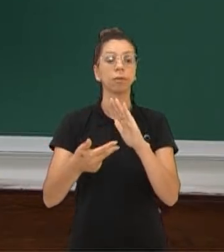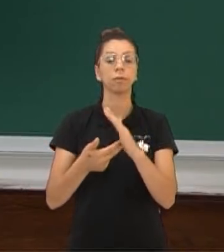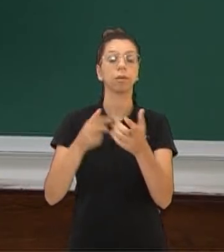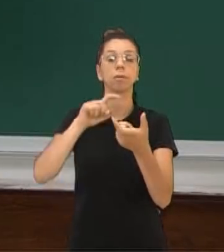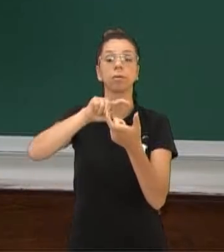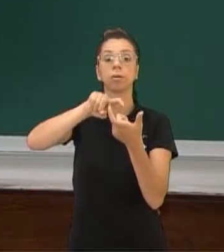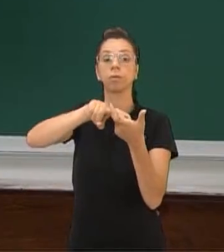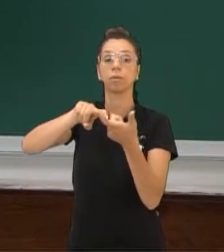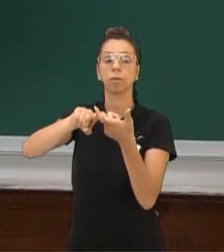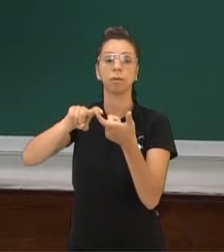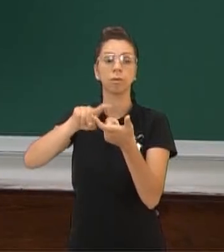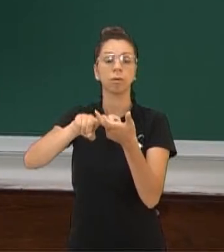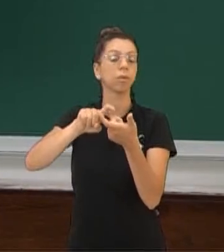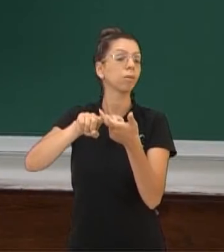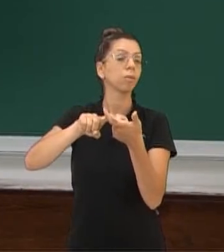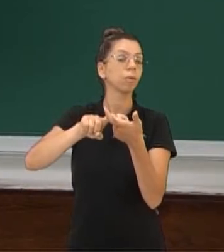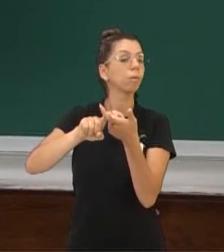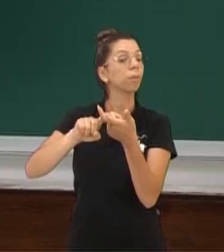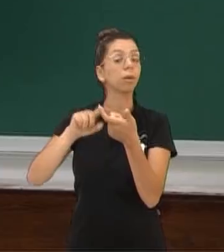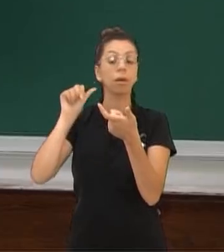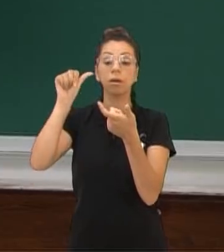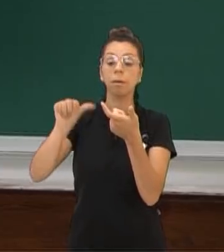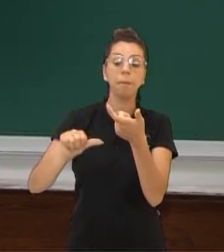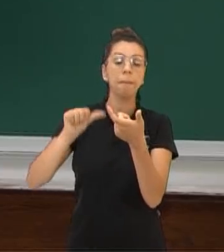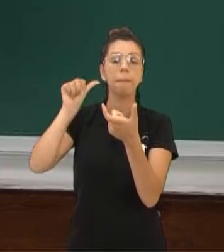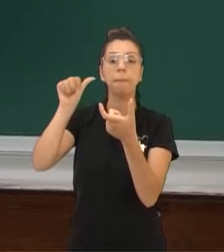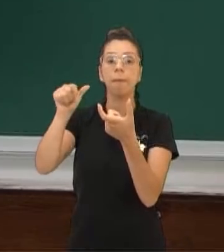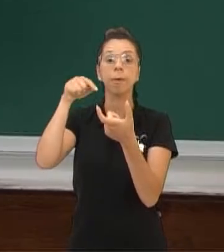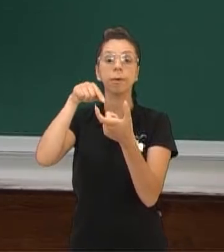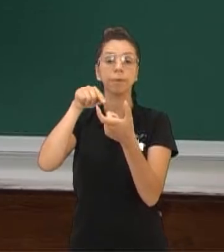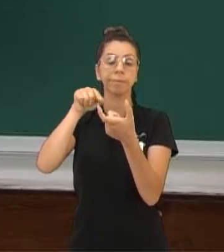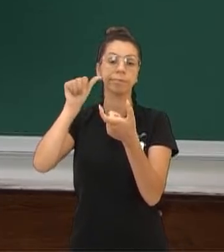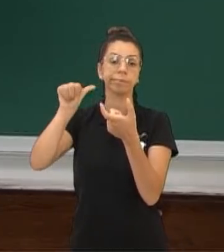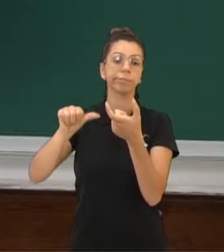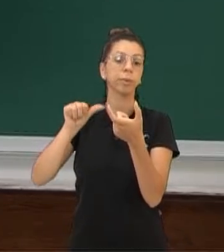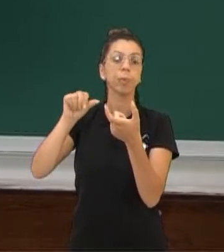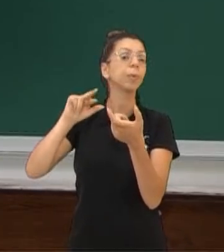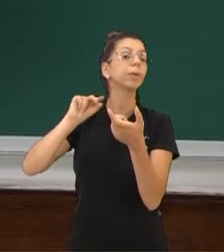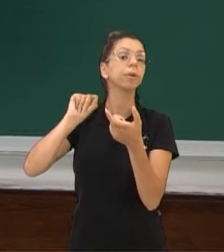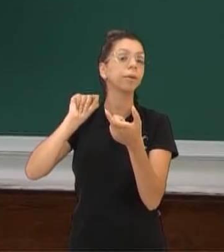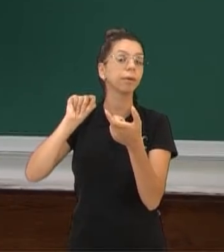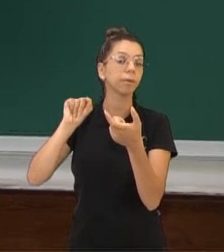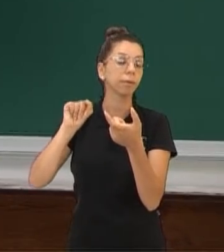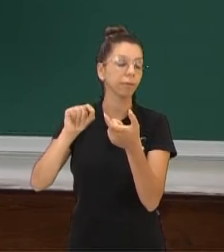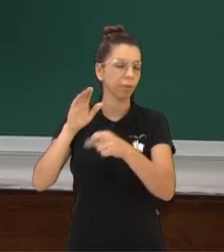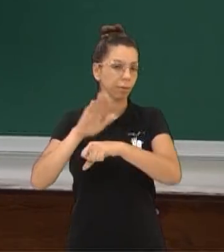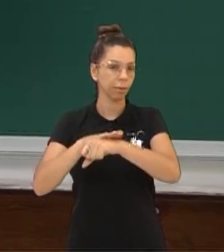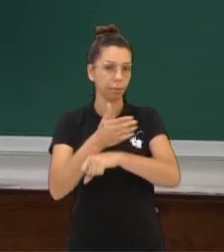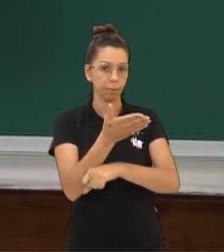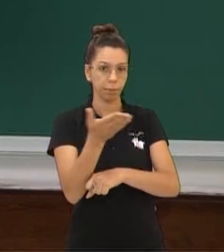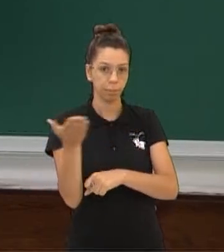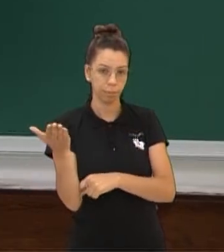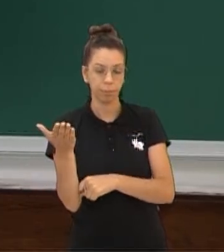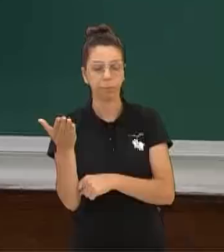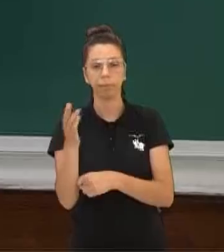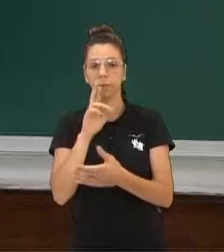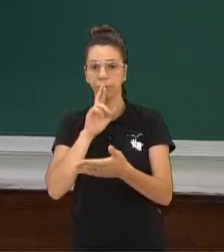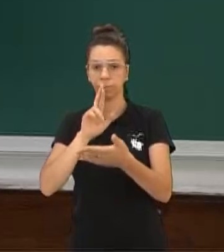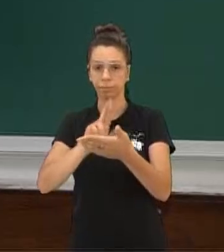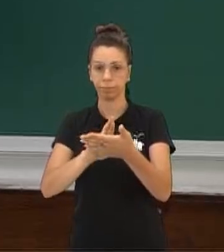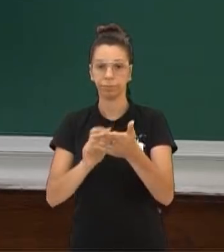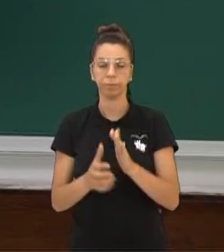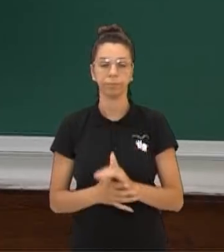desse sufixo? O que ele vai alterar ali na palavra que tem esse sufixo? Vou dar um tempinho novamente para que vocês